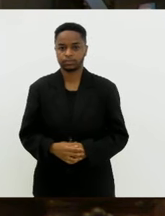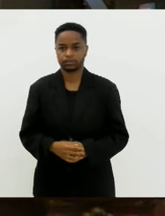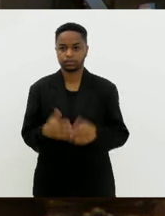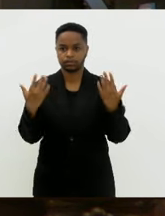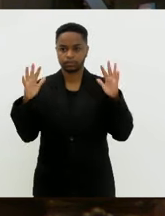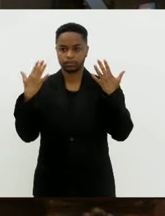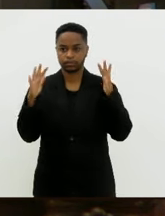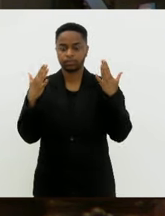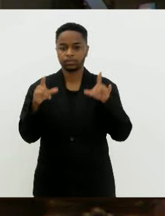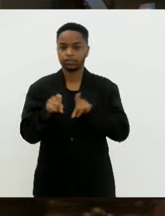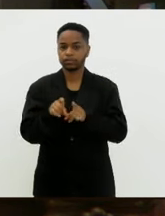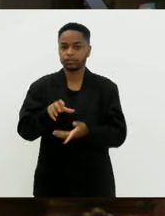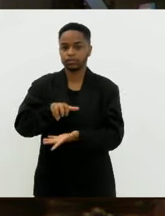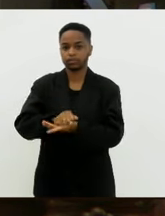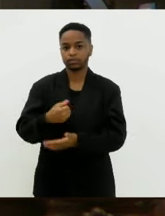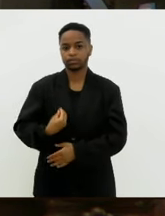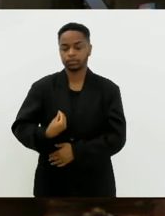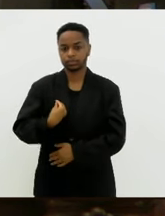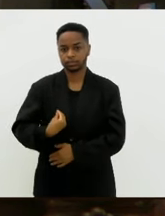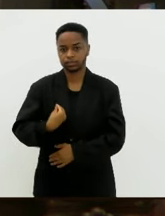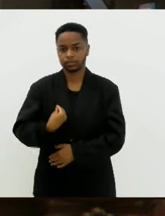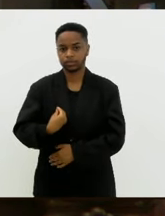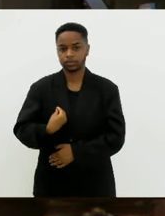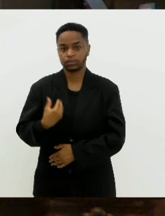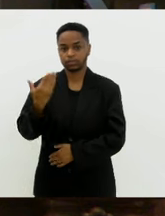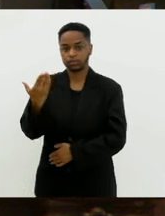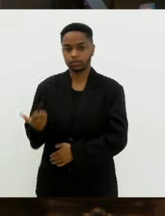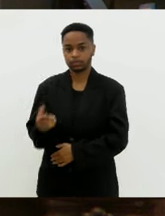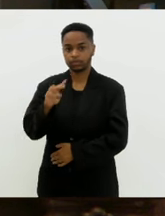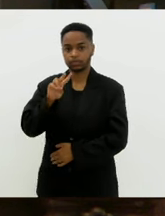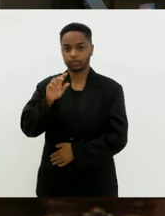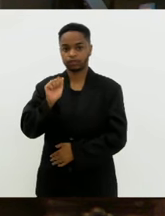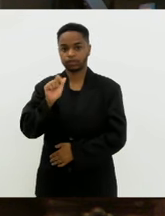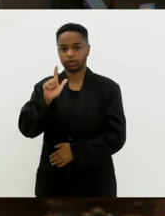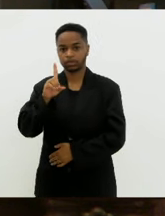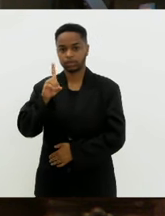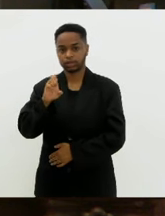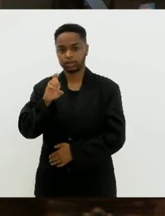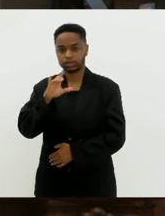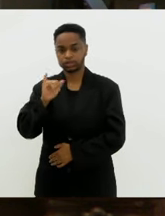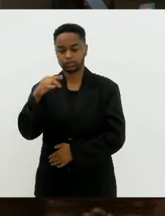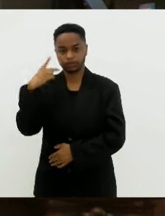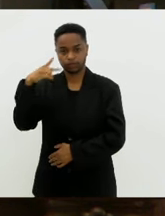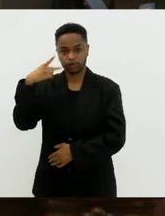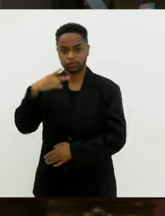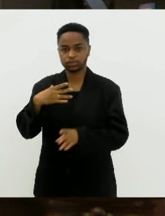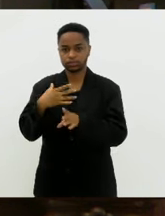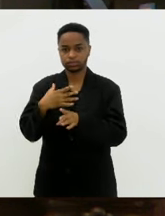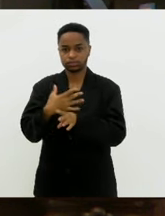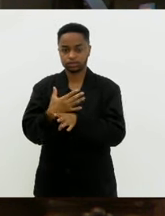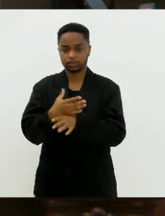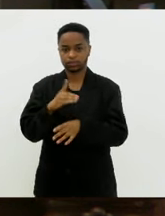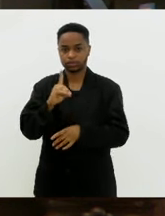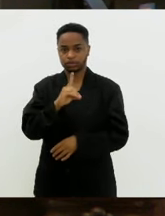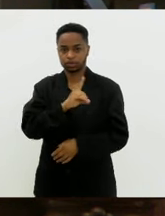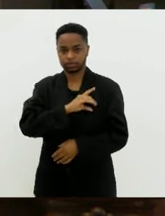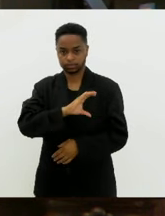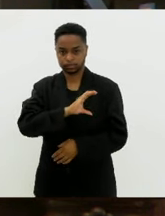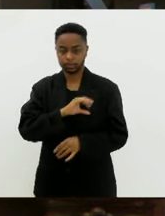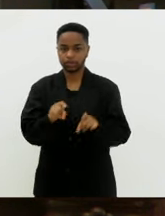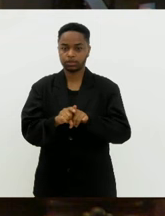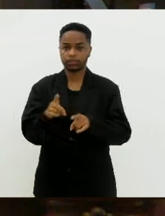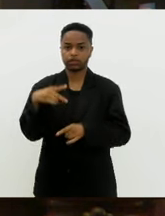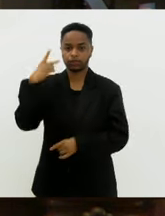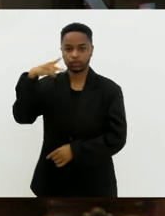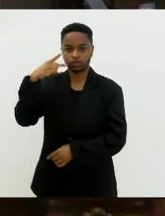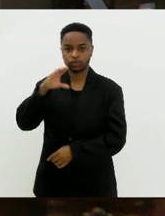Também registrar a presença do companheiro Valdeci Nunes, vereador do município de Caxias, do vereador Chiquinho